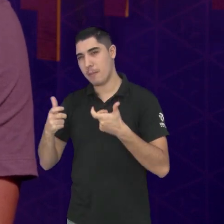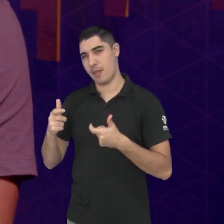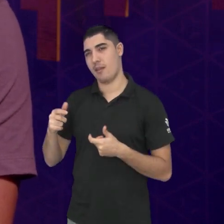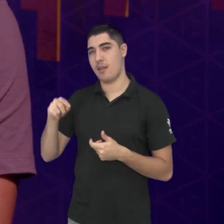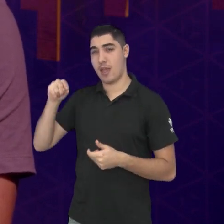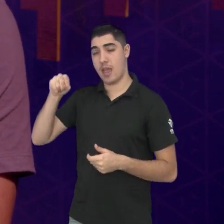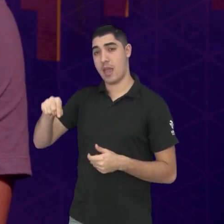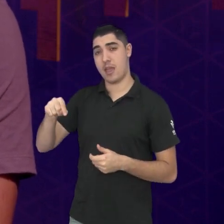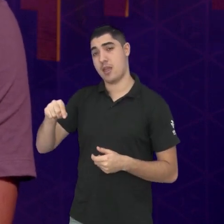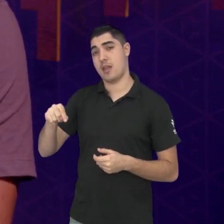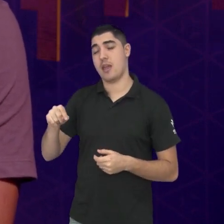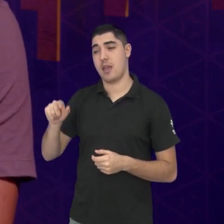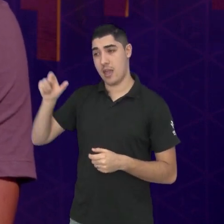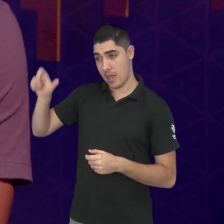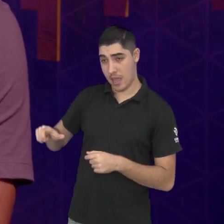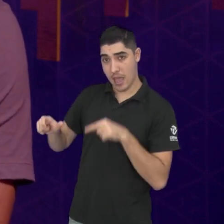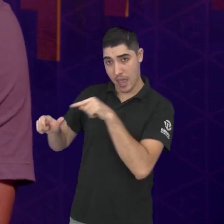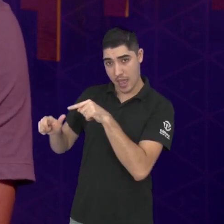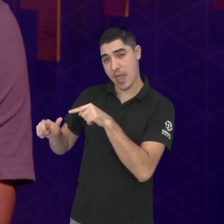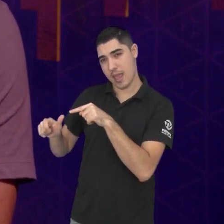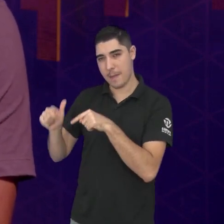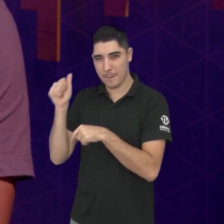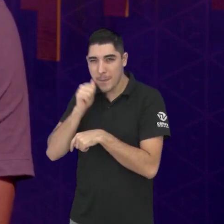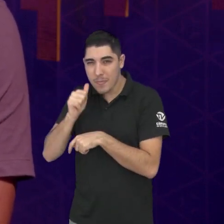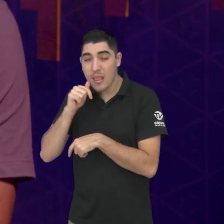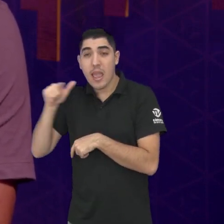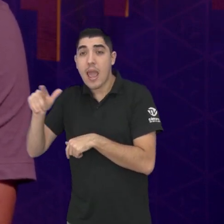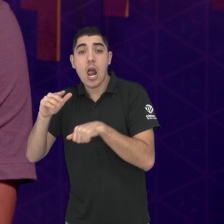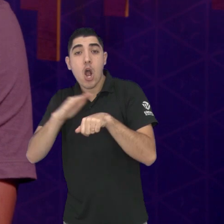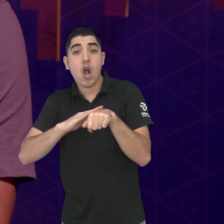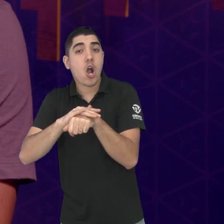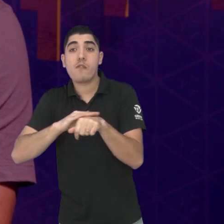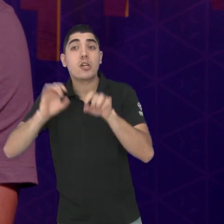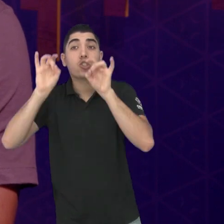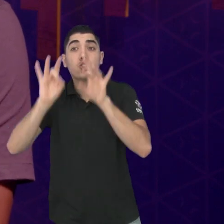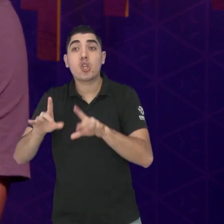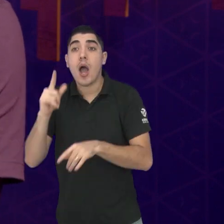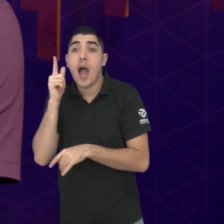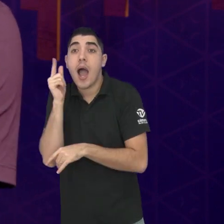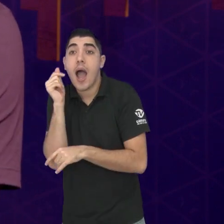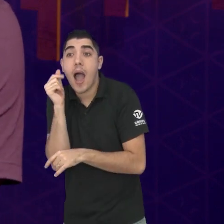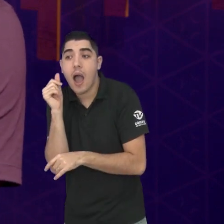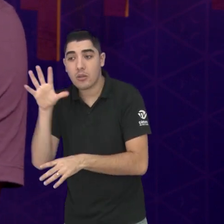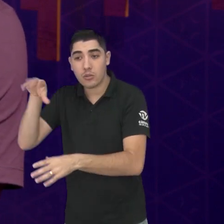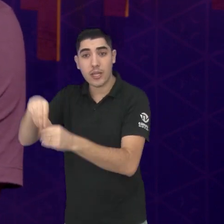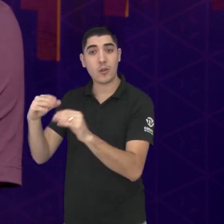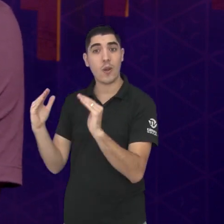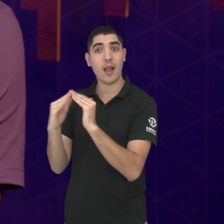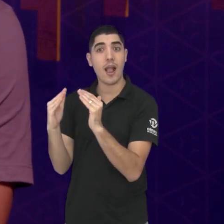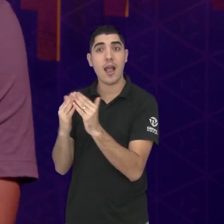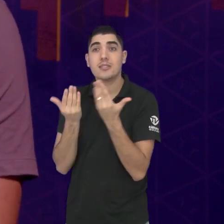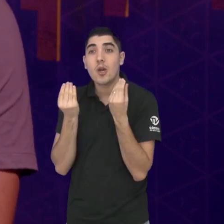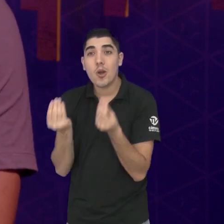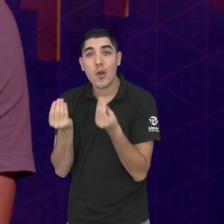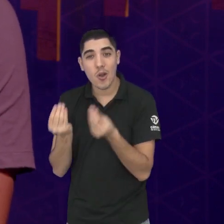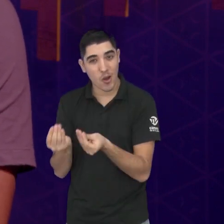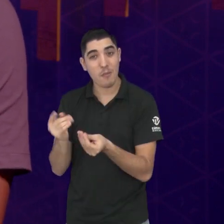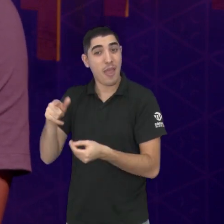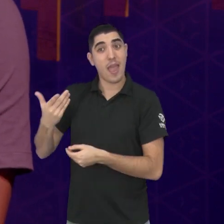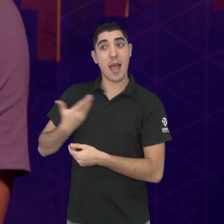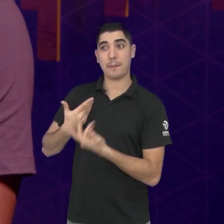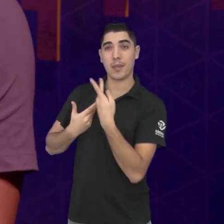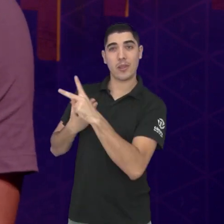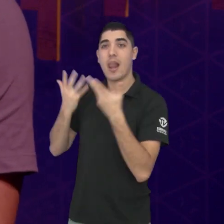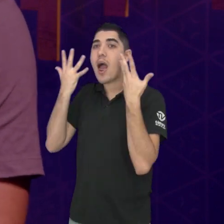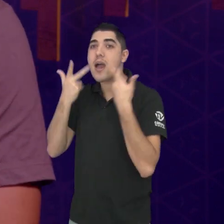únicas seres que ela conversa são os animais, os ratos da casa, sabe? Que são os amigos